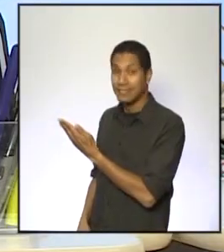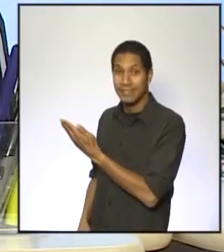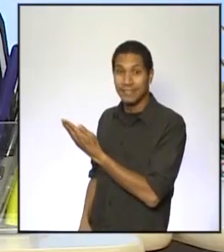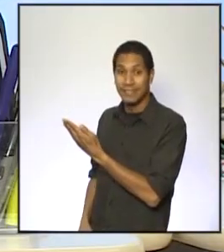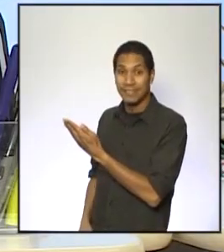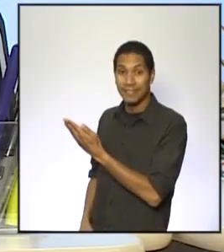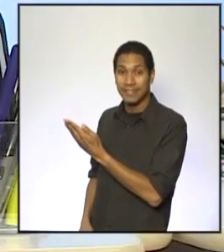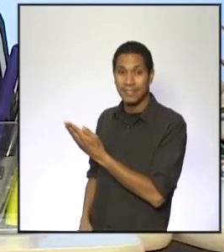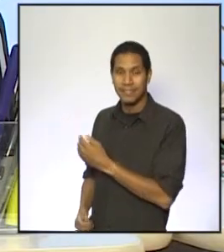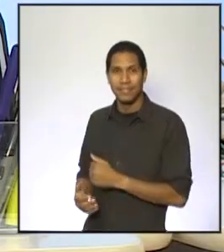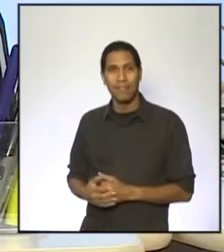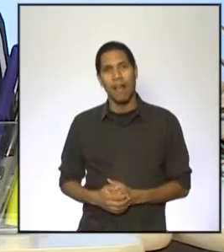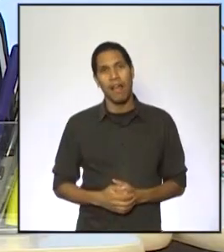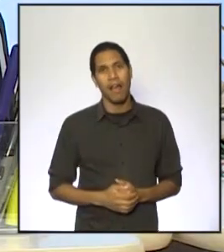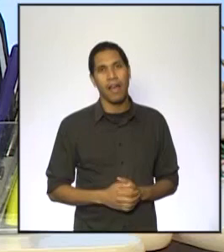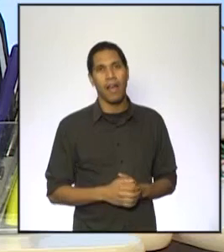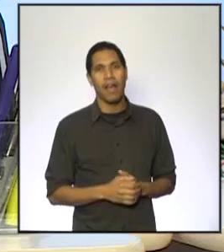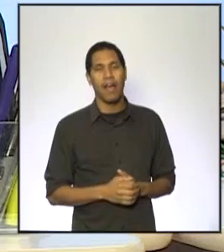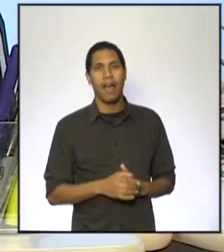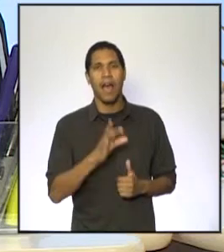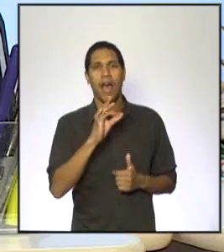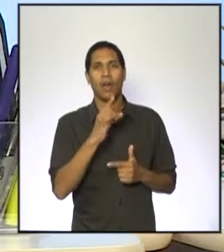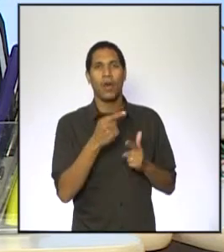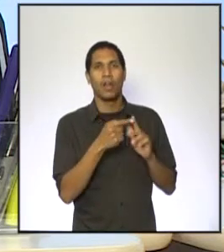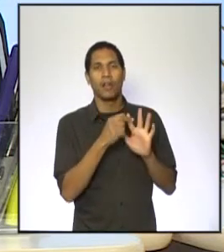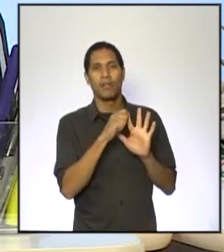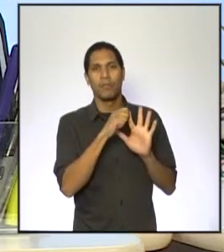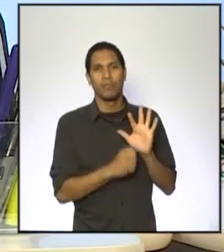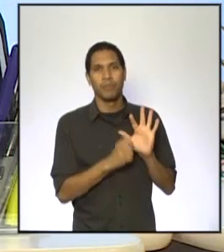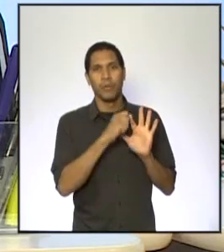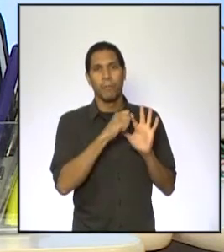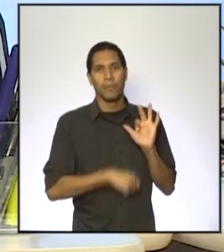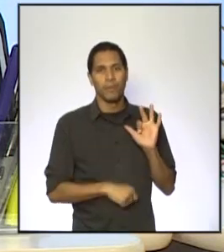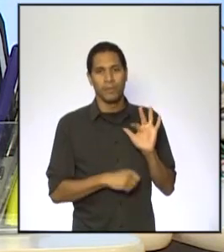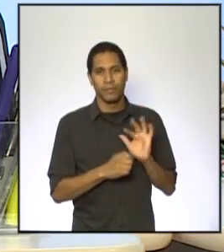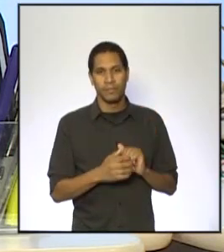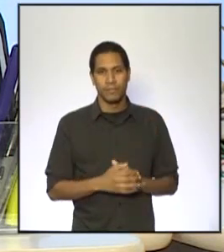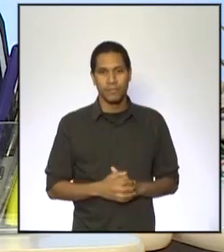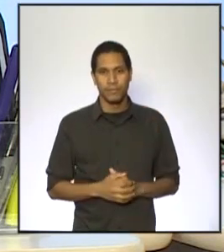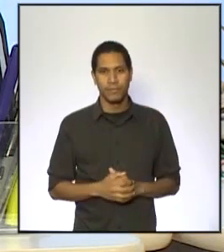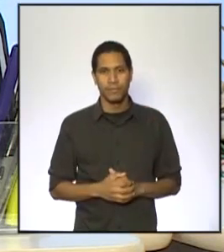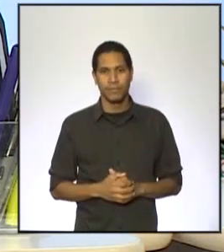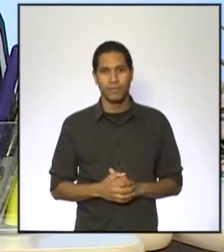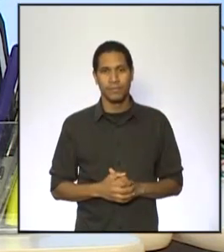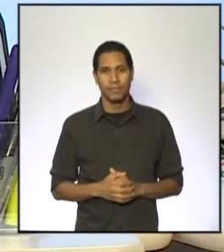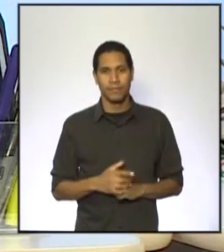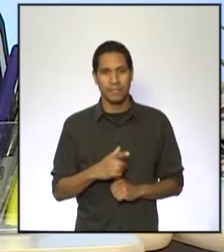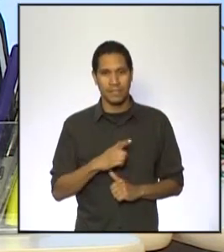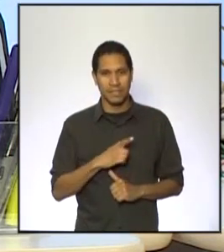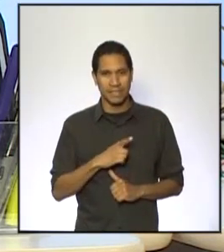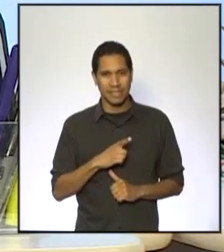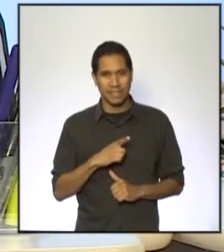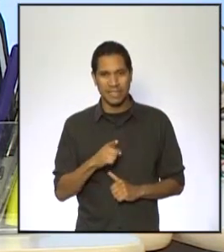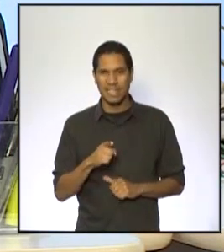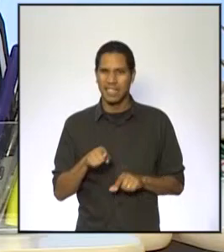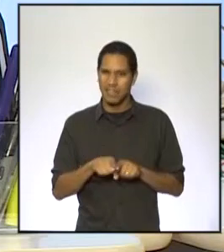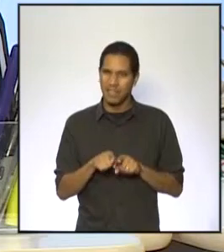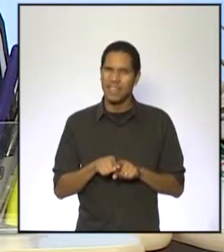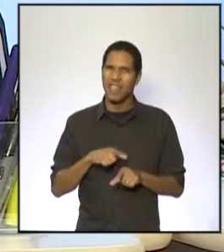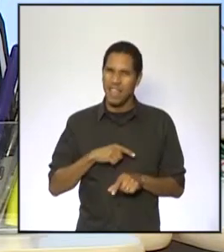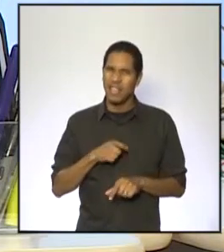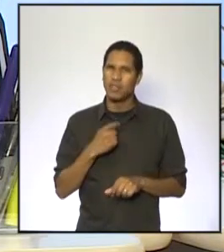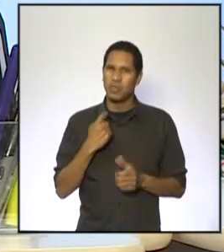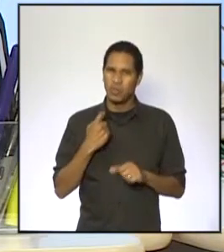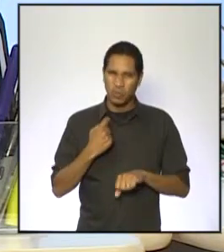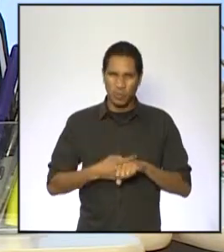Soltou. Não passei a cola direito. Vamos fazer, olha lá, ele é um pouquinho mais duro, olha. Como